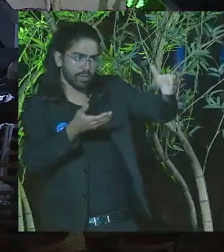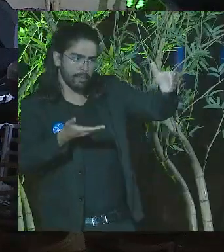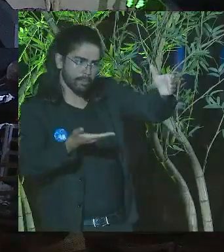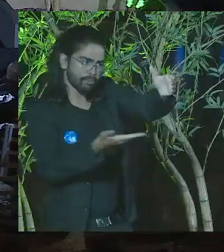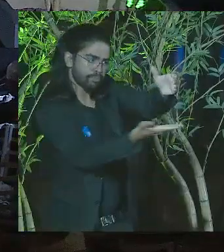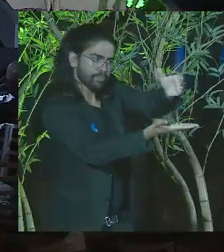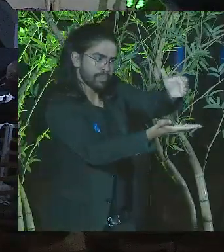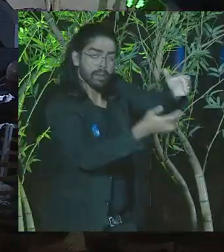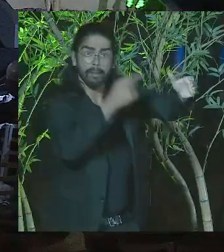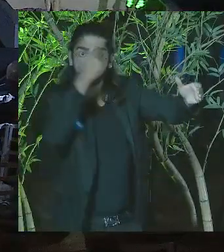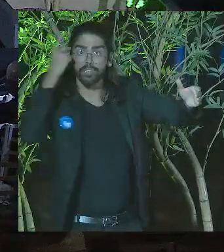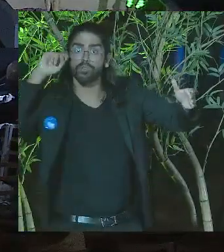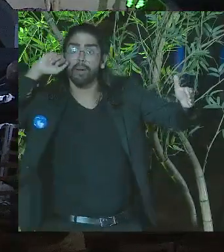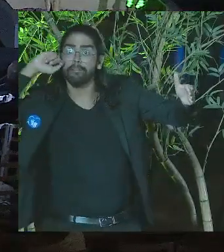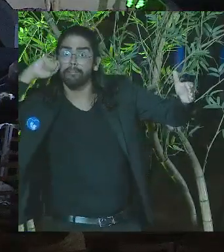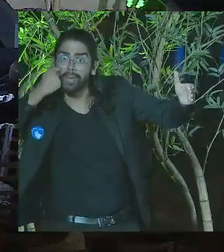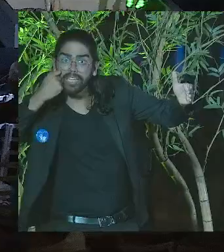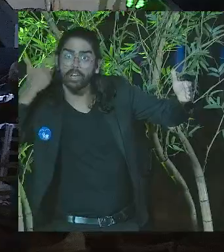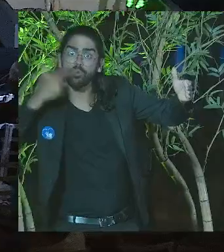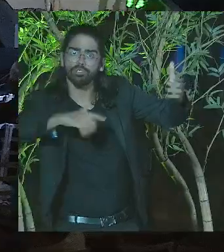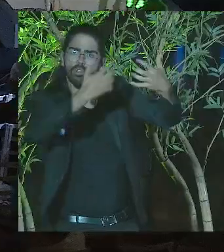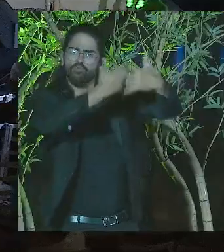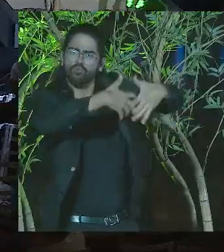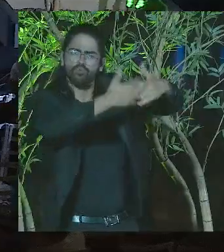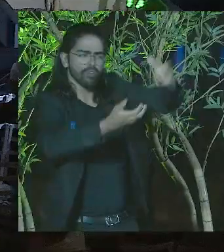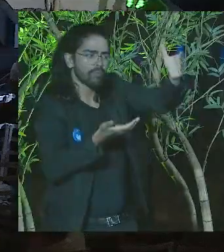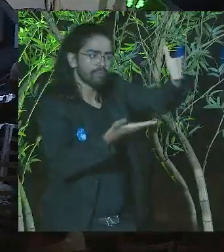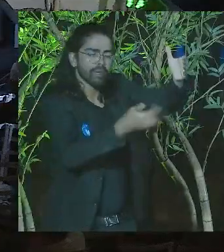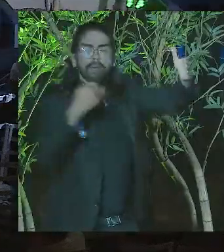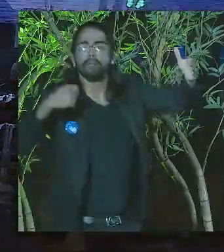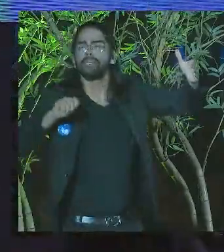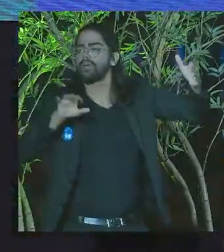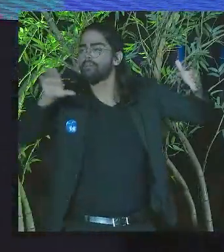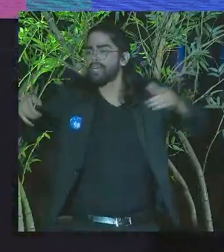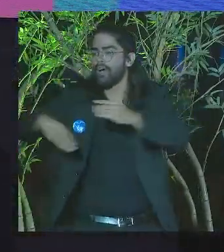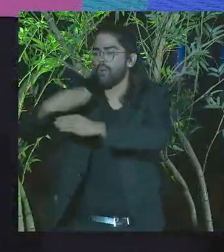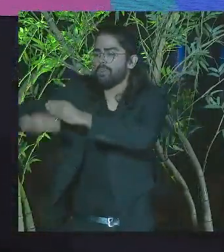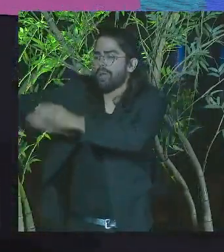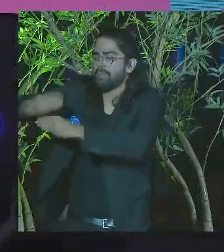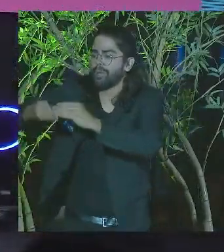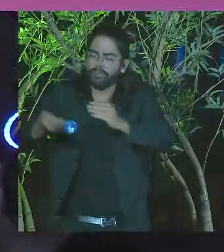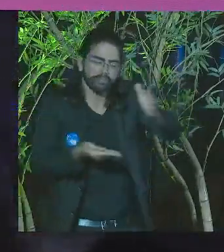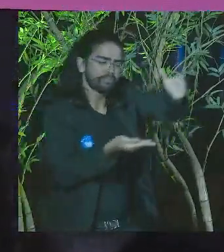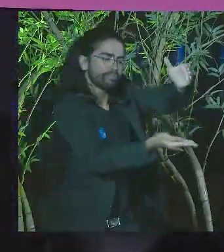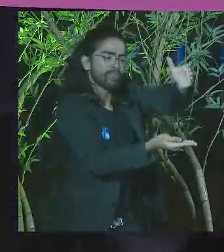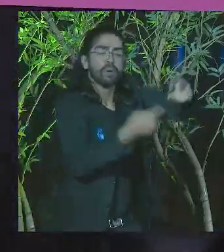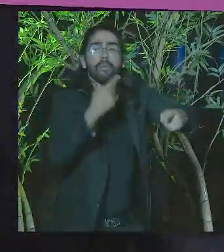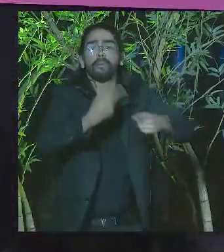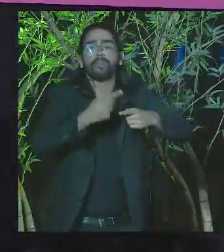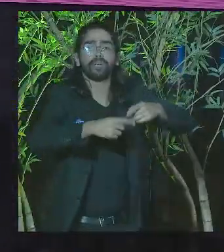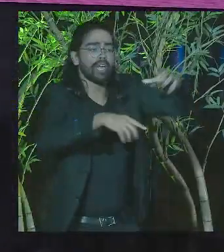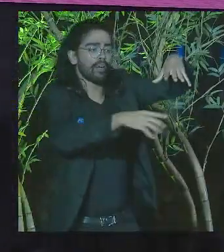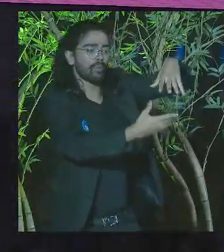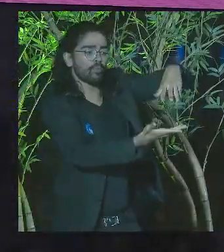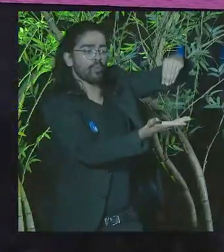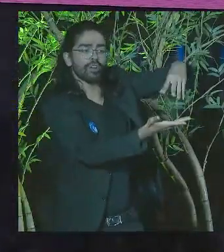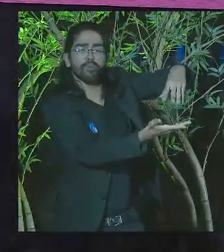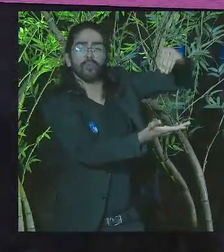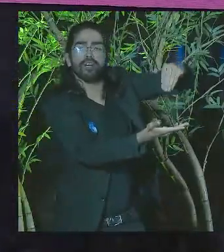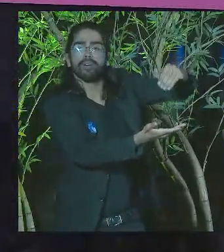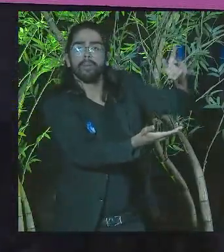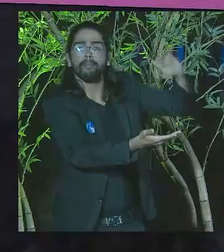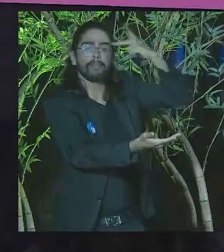negra, para que tenha acesso a esse sabão, ou ela tem que usar um papel higiênico ou uma toalha de papel branco, porque esse dispenser